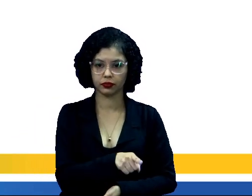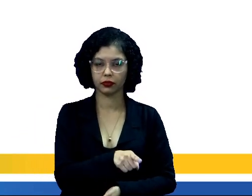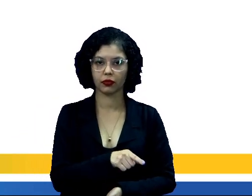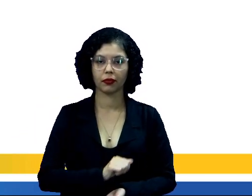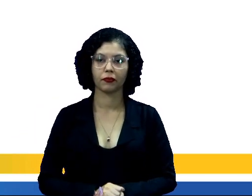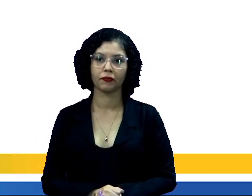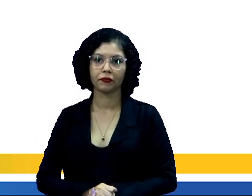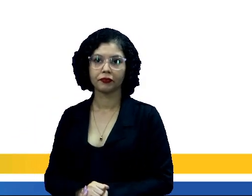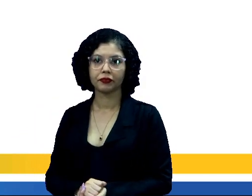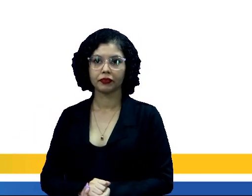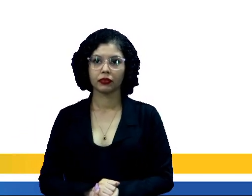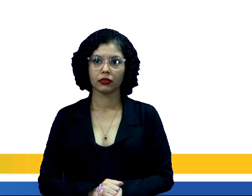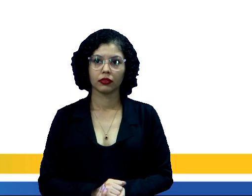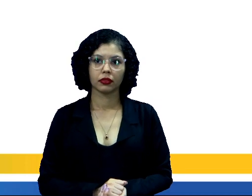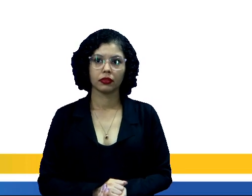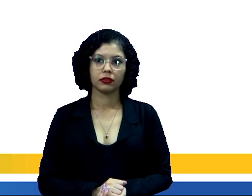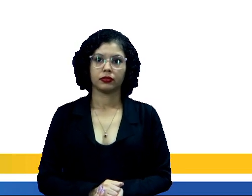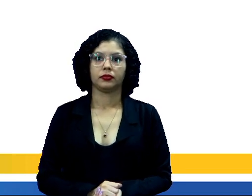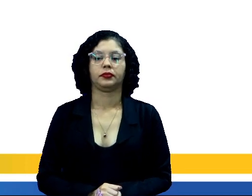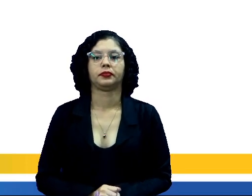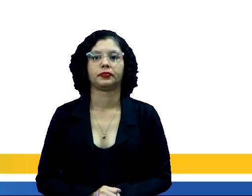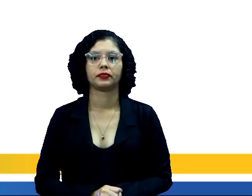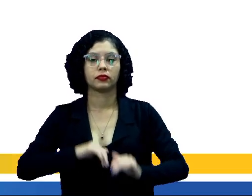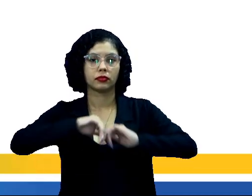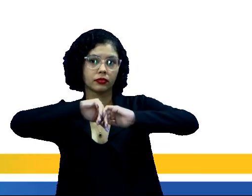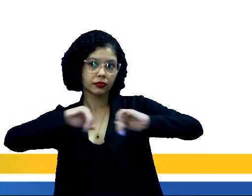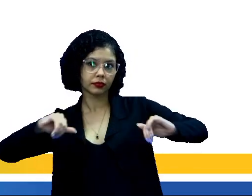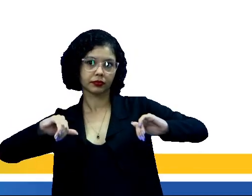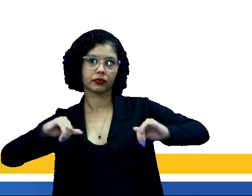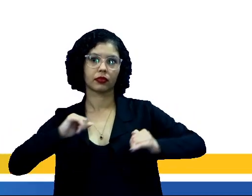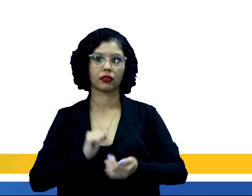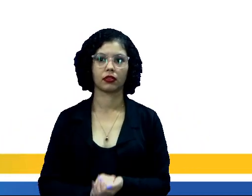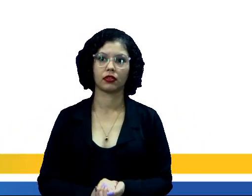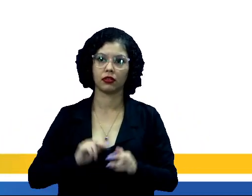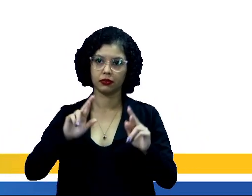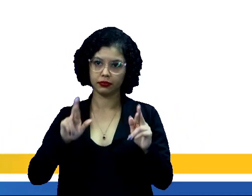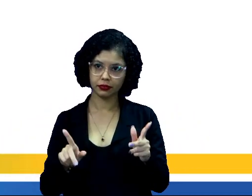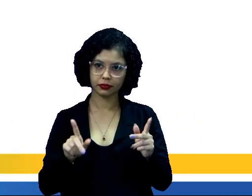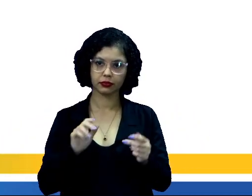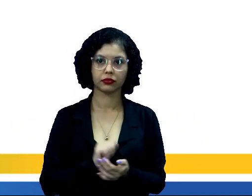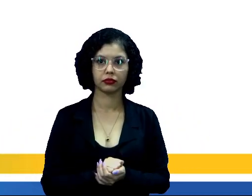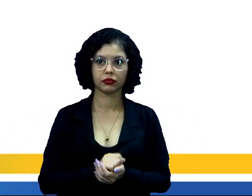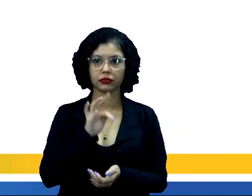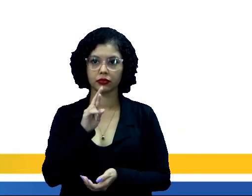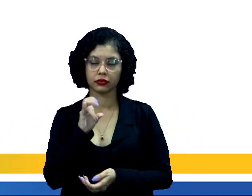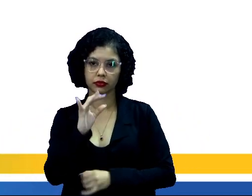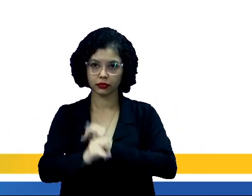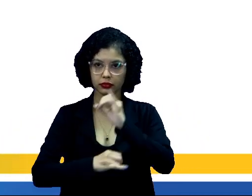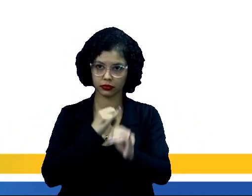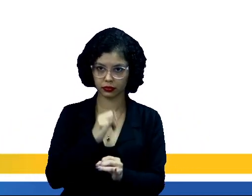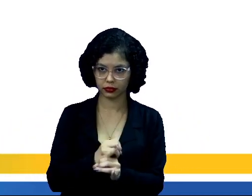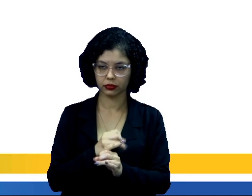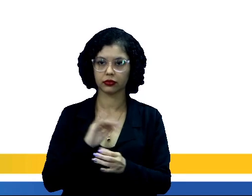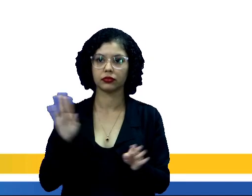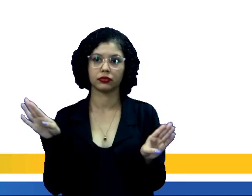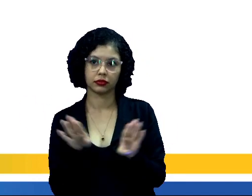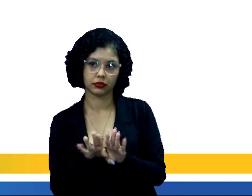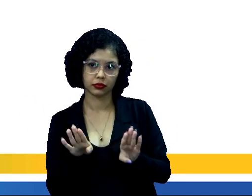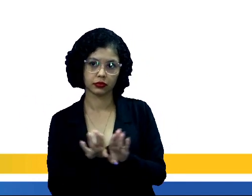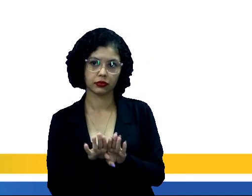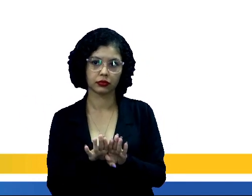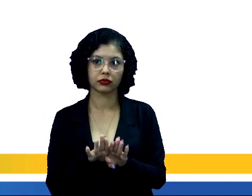A barra ou barra inclinada, slash, é usada para separar diferentes componentes em um endereço da